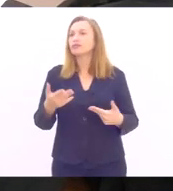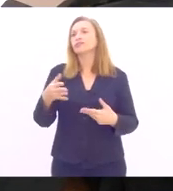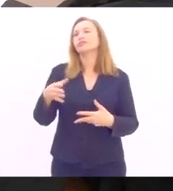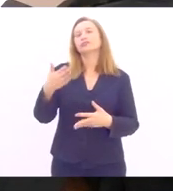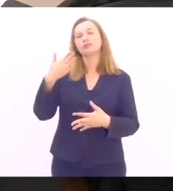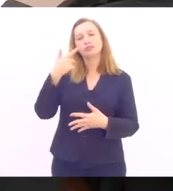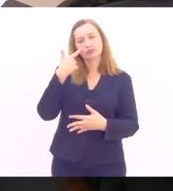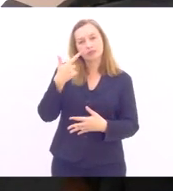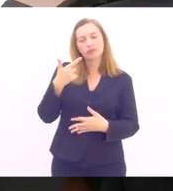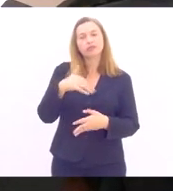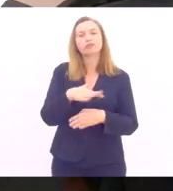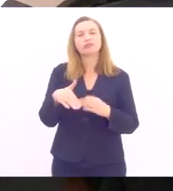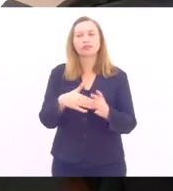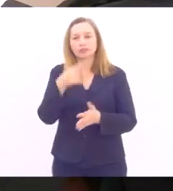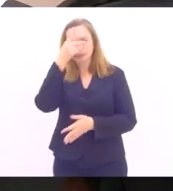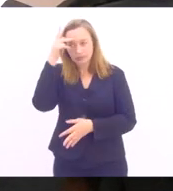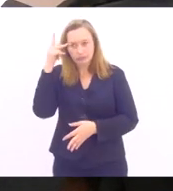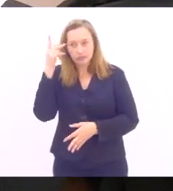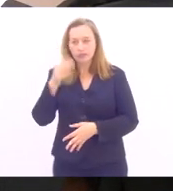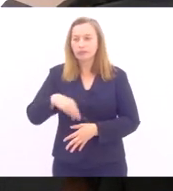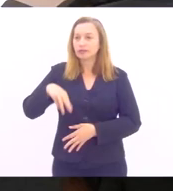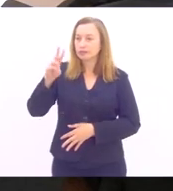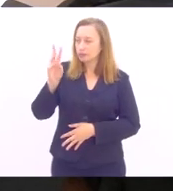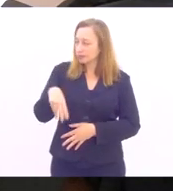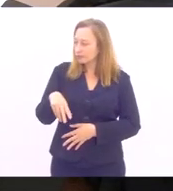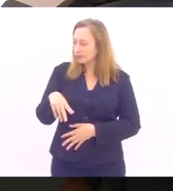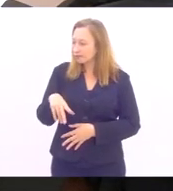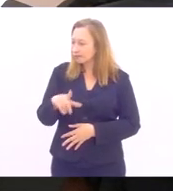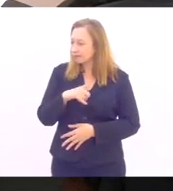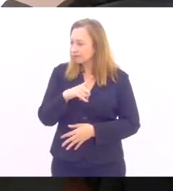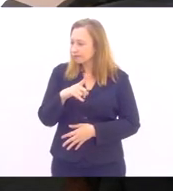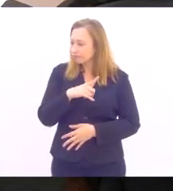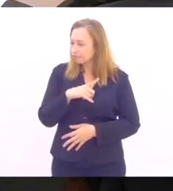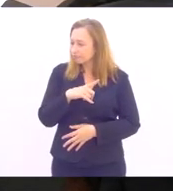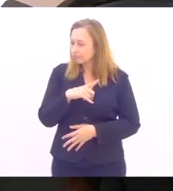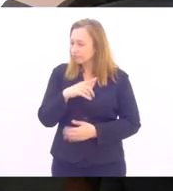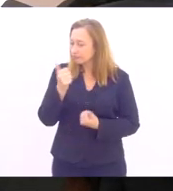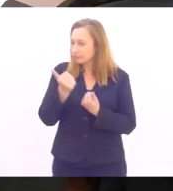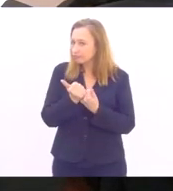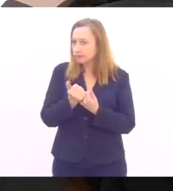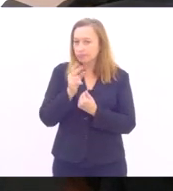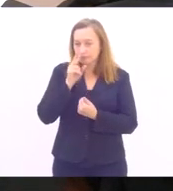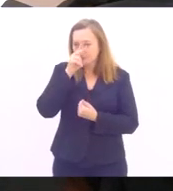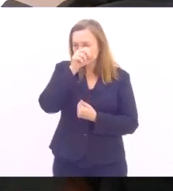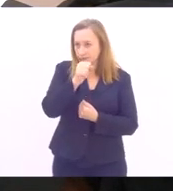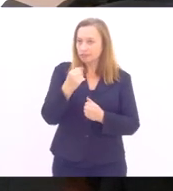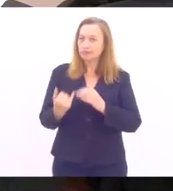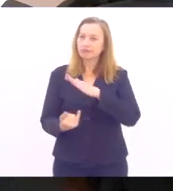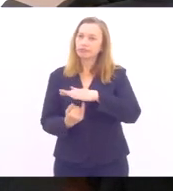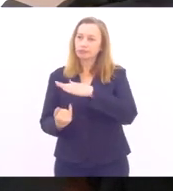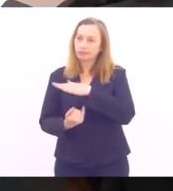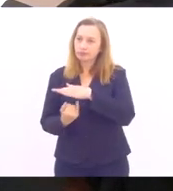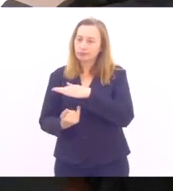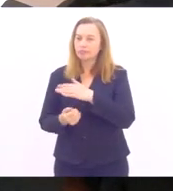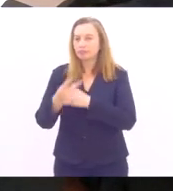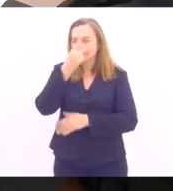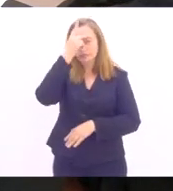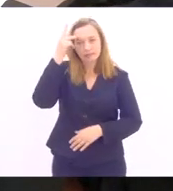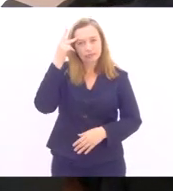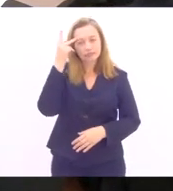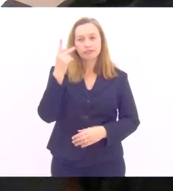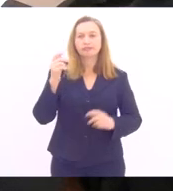as pessoas e aqueles que tiverem, digamos assim, forte apoio das instituições, das pessoas,